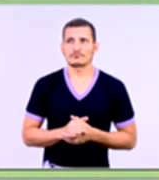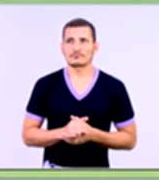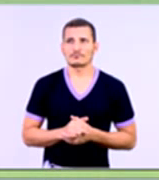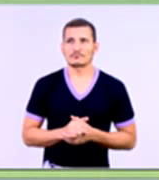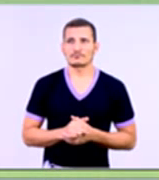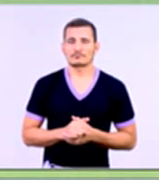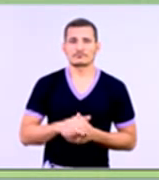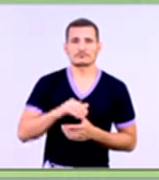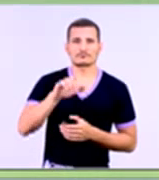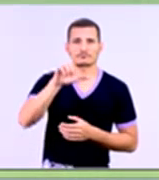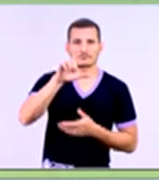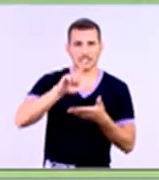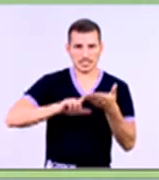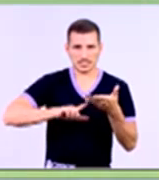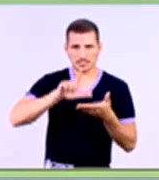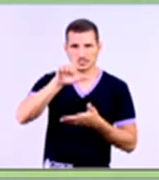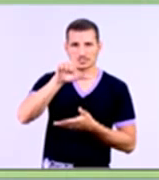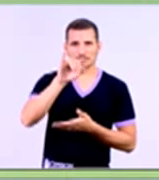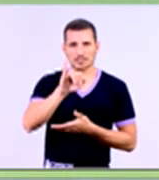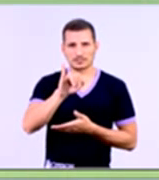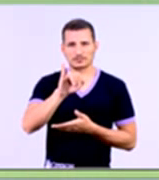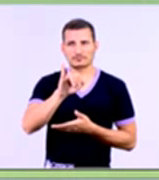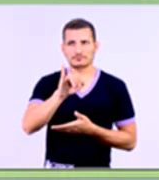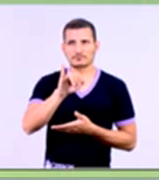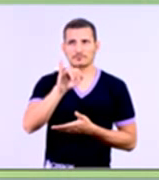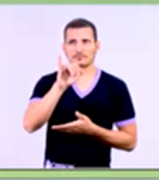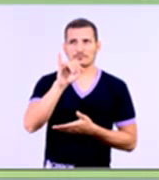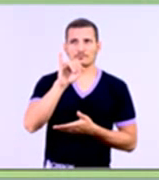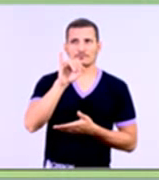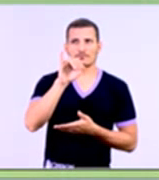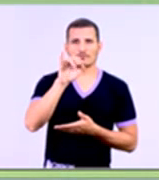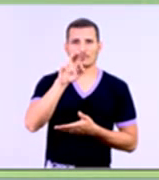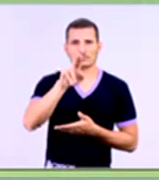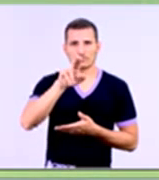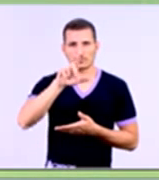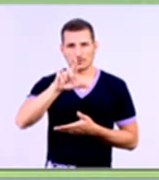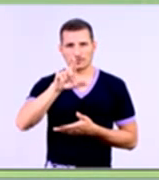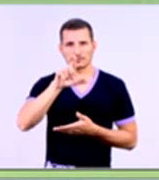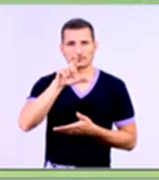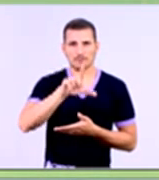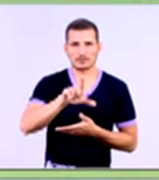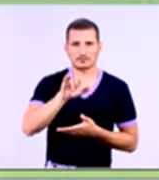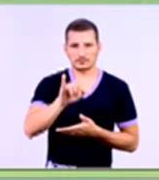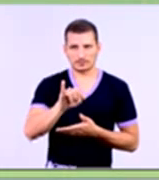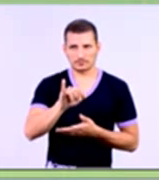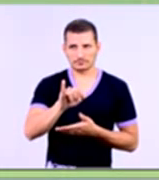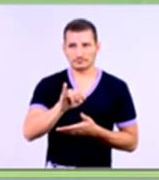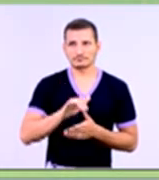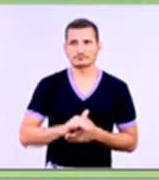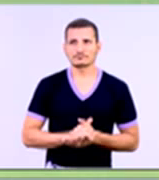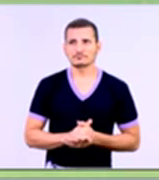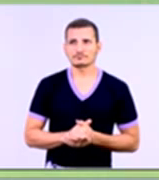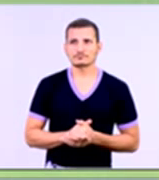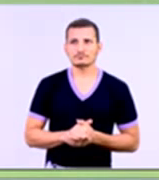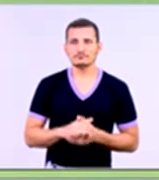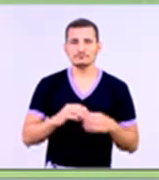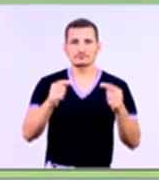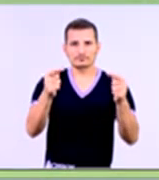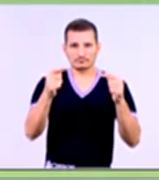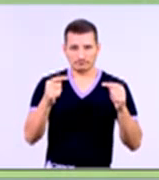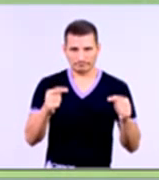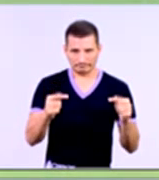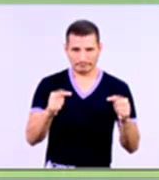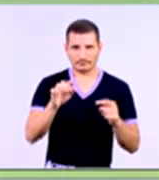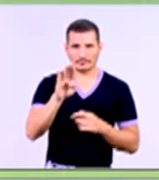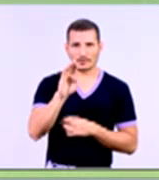Nós temos listas, uma UL, uma lista simples que começa e finaliza. Aqui nós temos uma